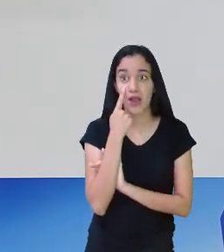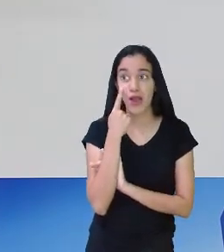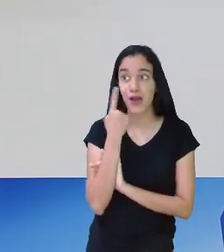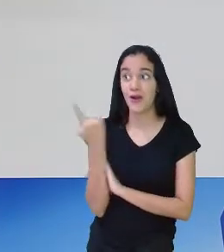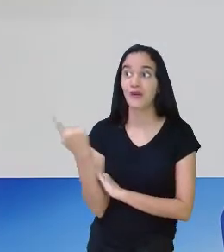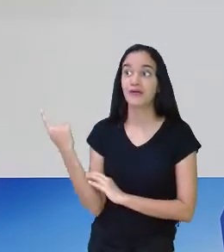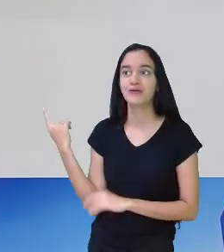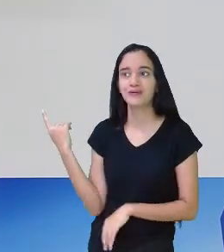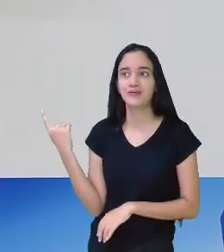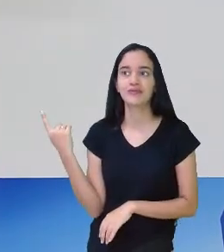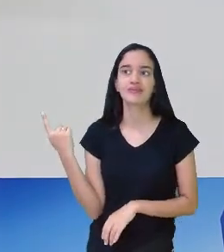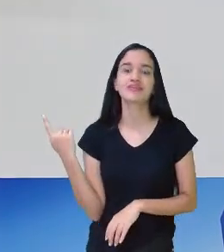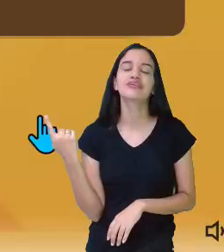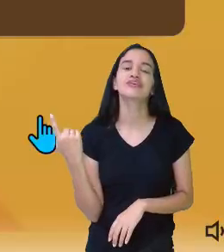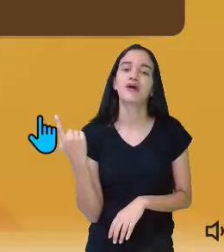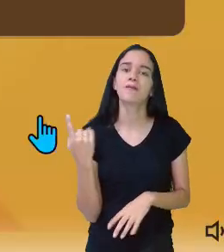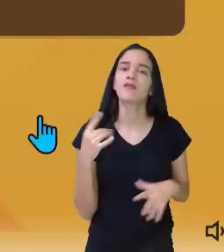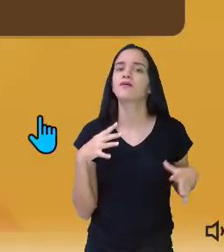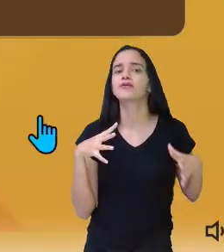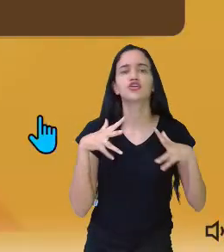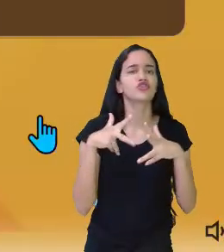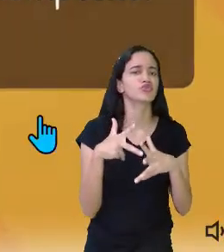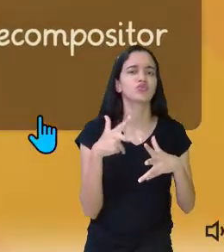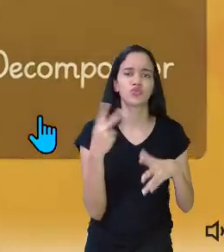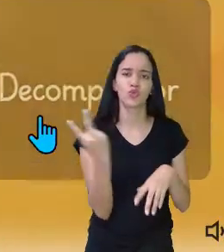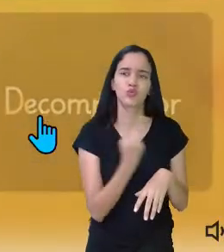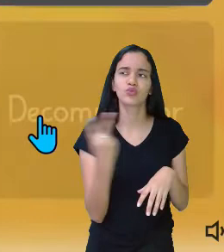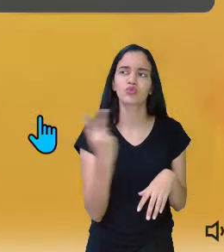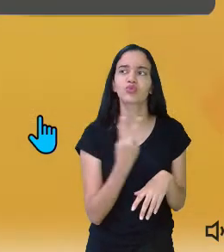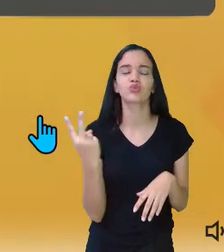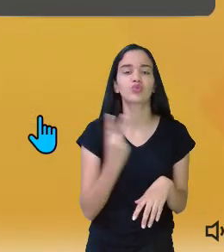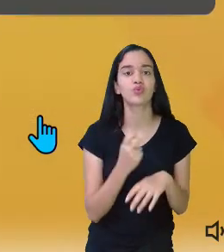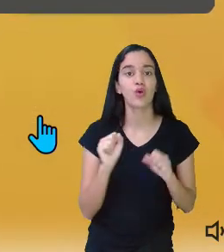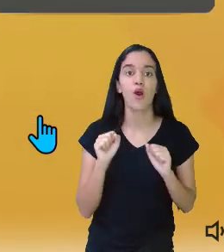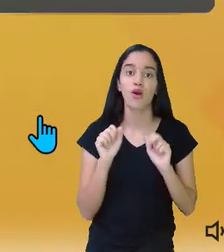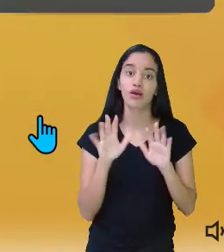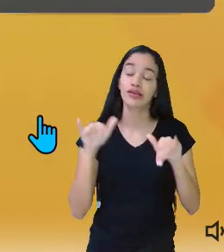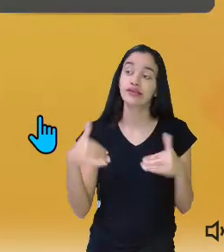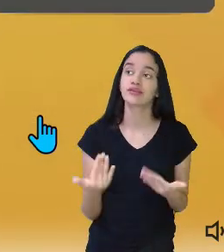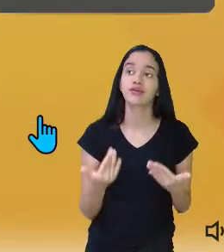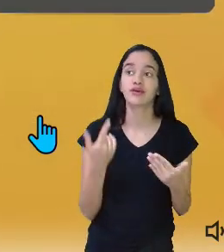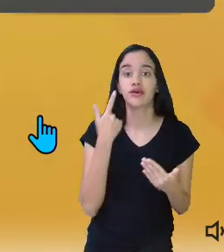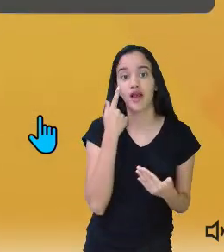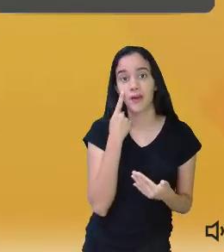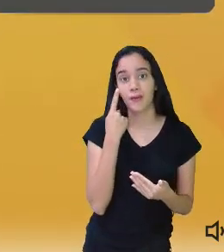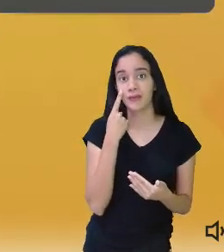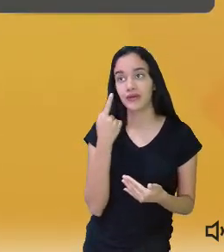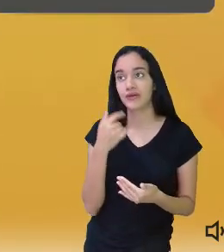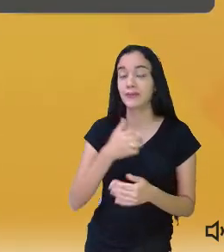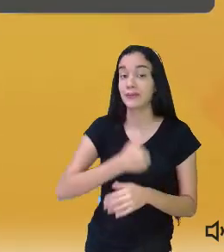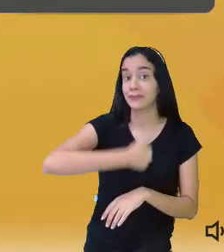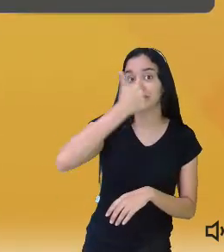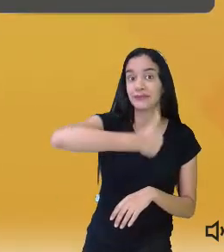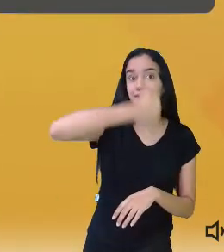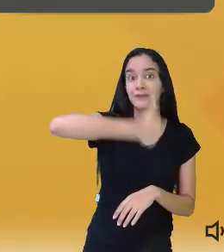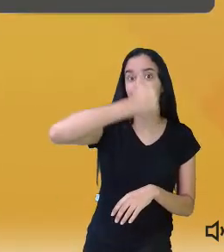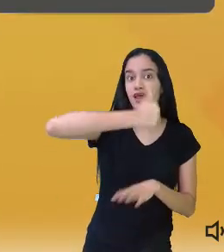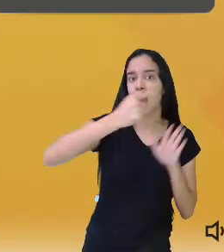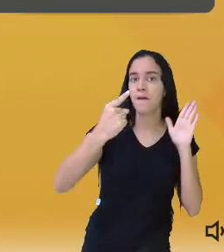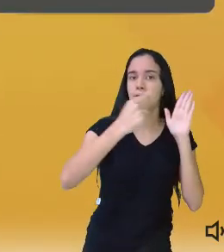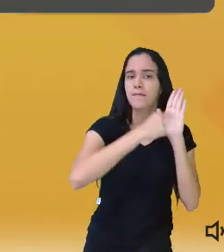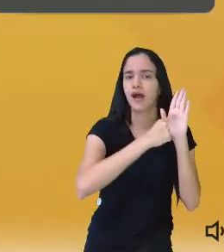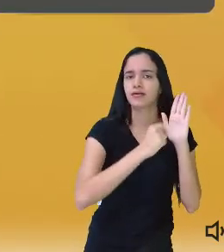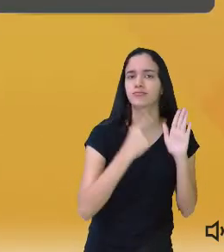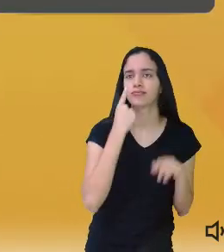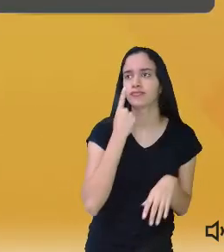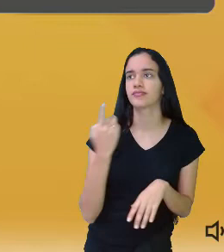com decompositor, mas todos os 2 são decompositores, tá? Então, vamos abrir o primeiro para ver se a gente acha qual é o